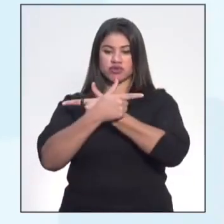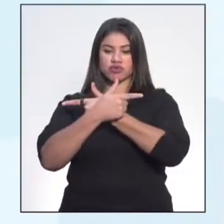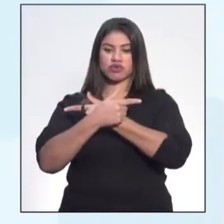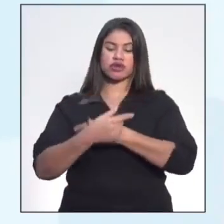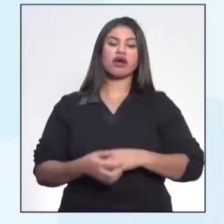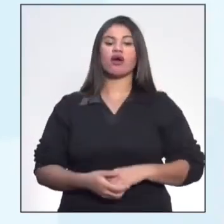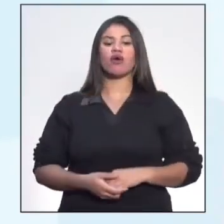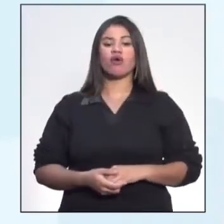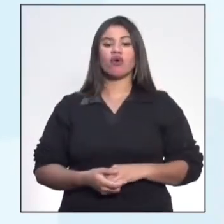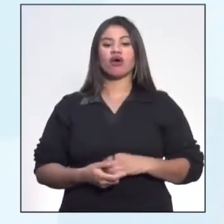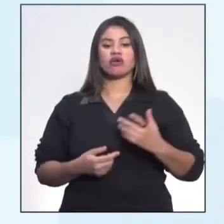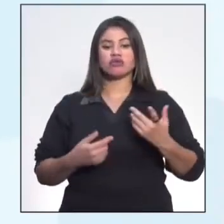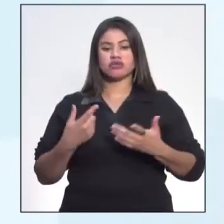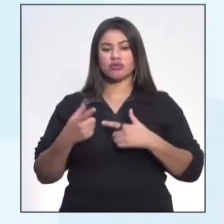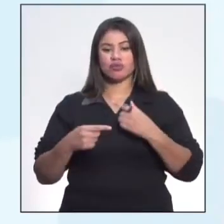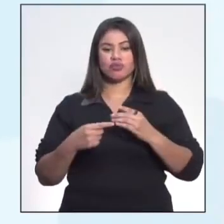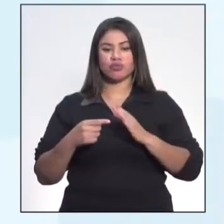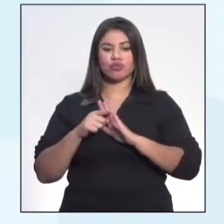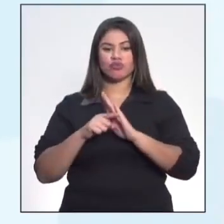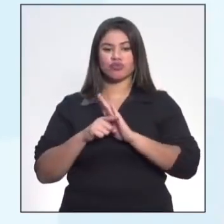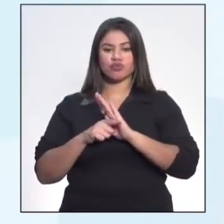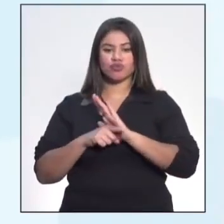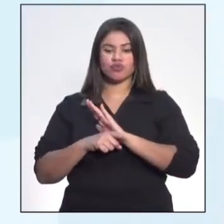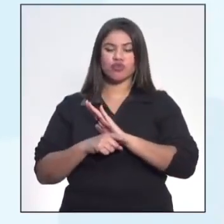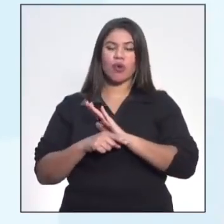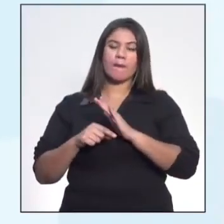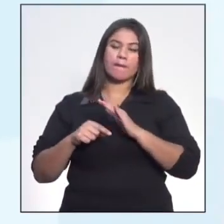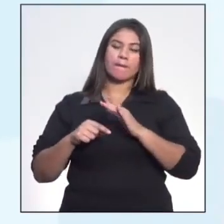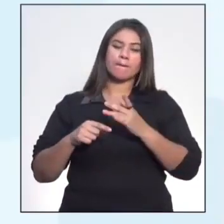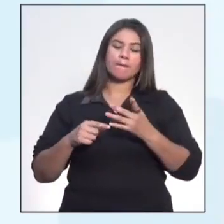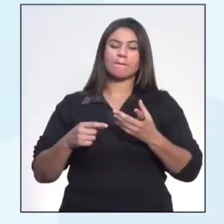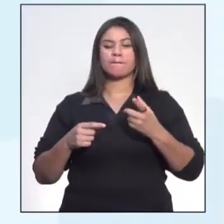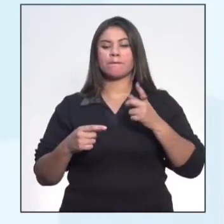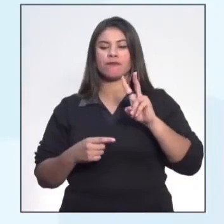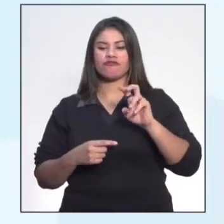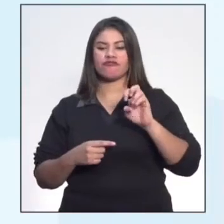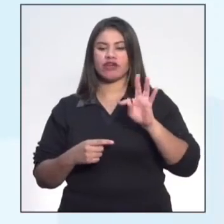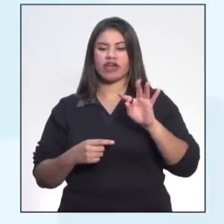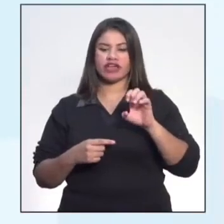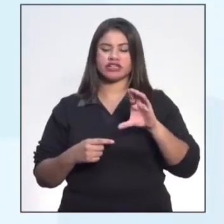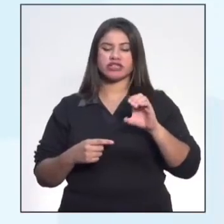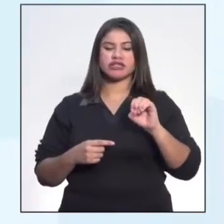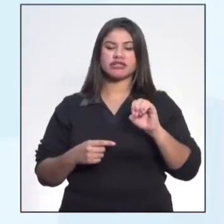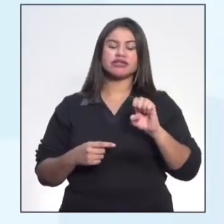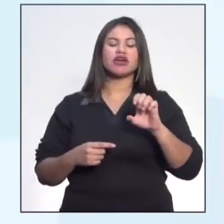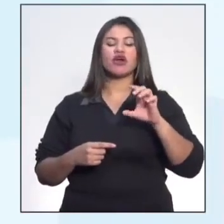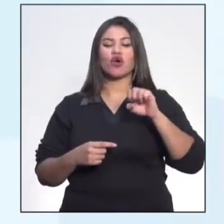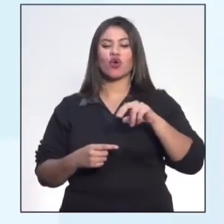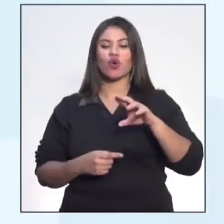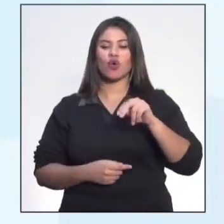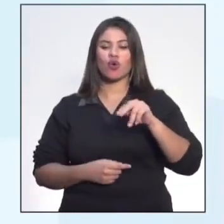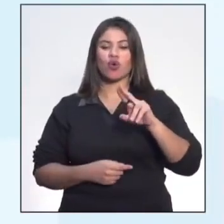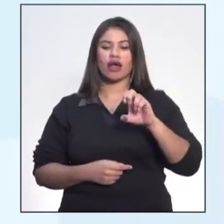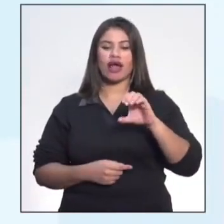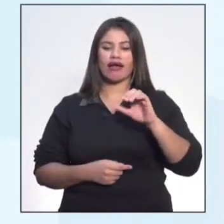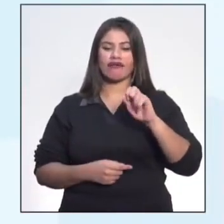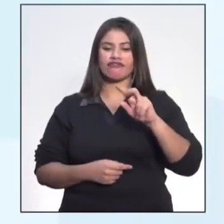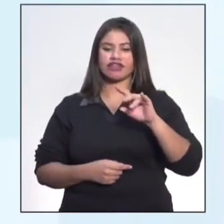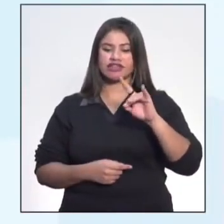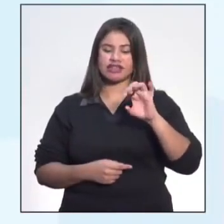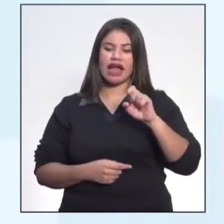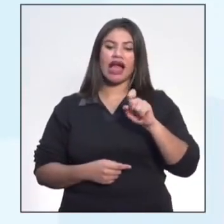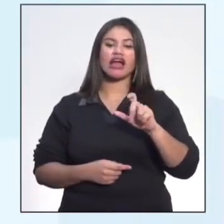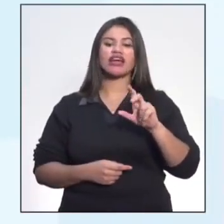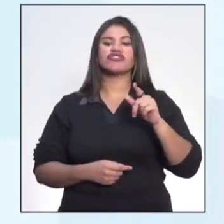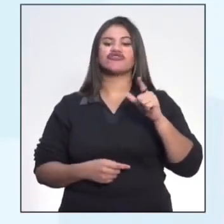eu vou explorar funções do segundo grau na parte mais completa, falando de vértice, de concavidade, explorando bem os coeficientes, as raízes,